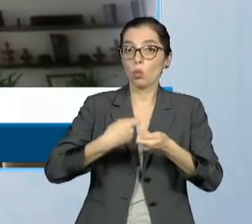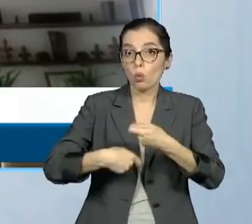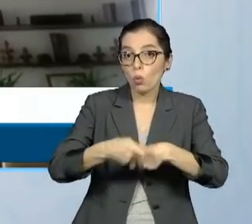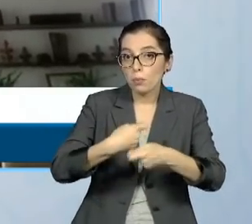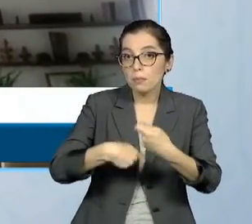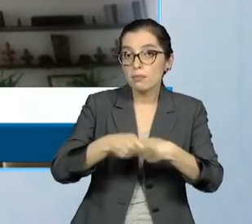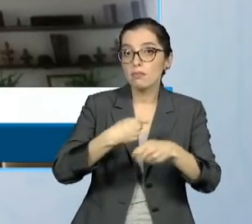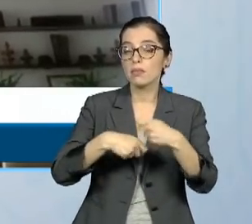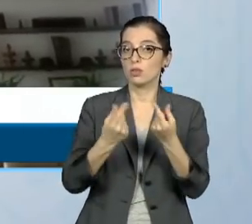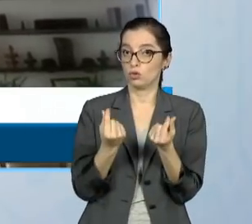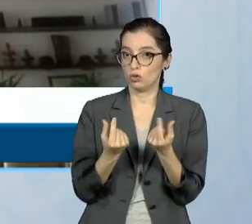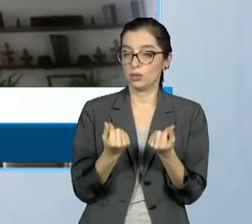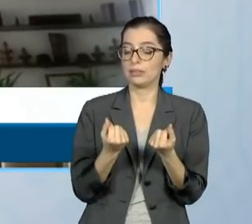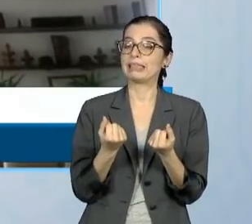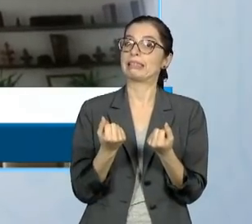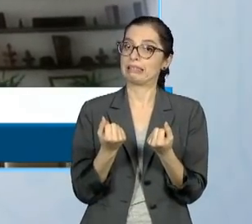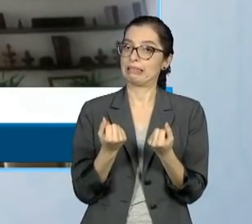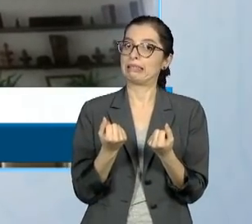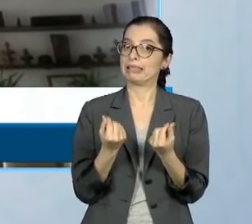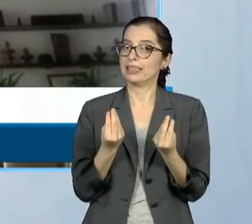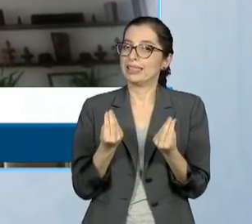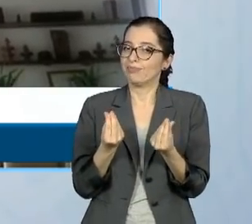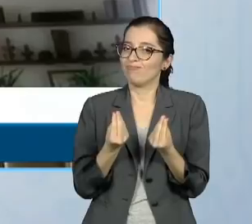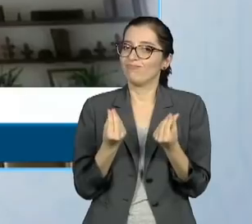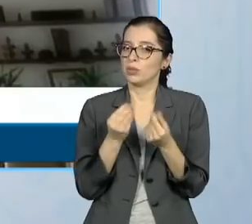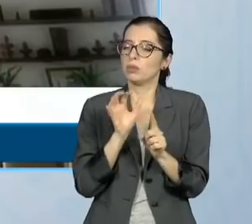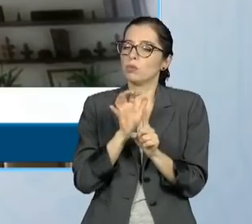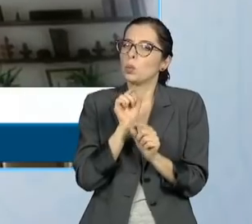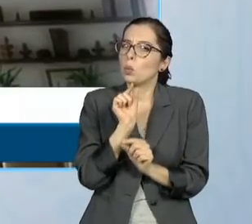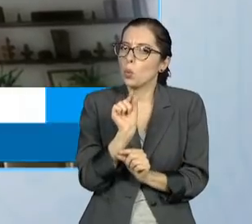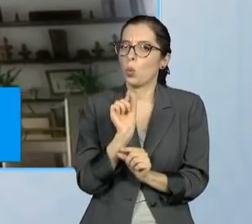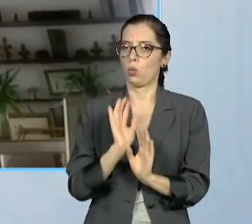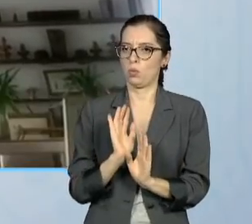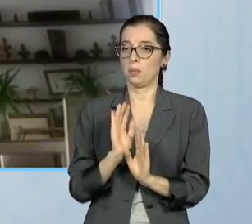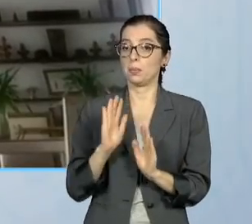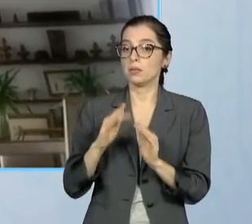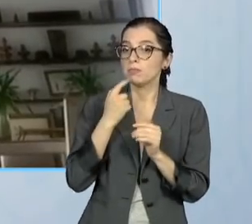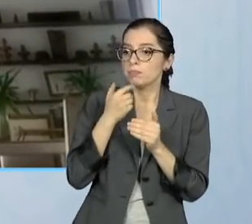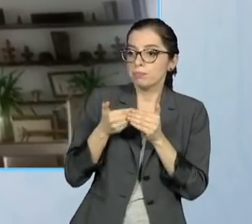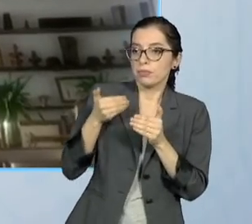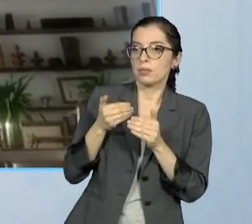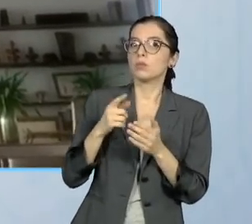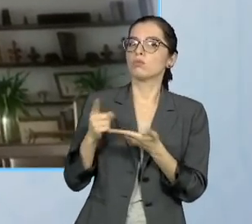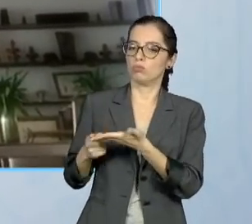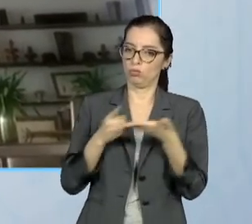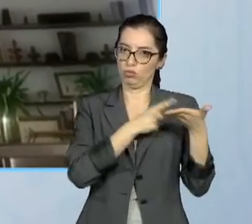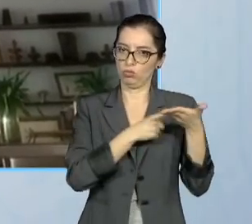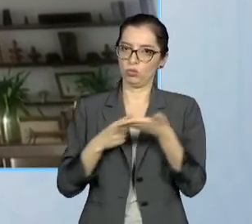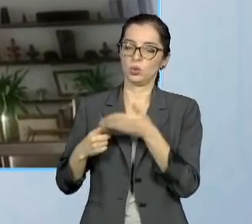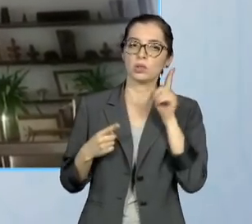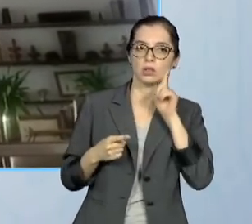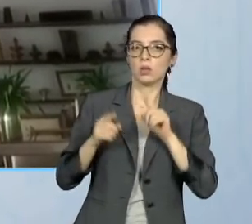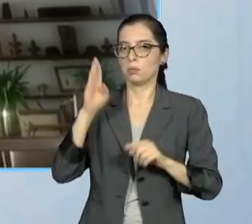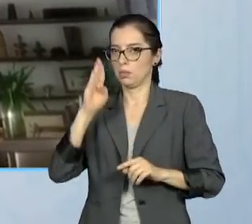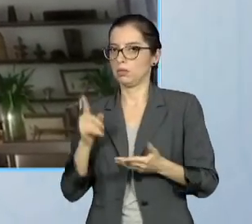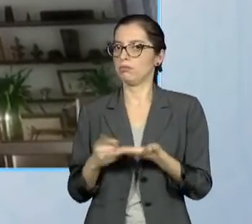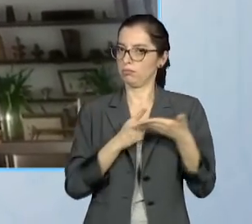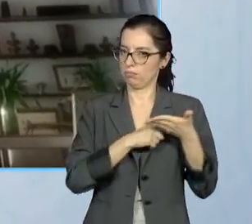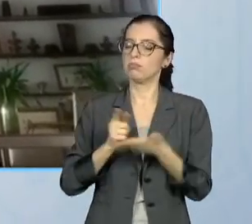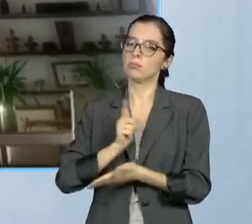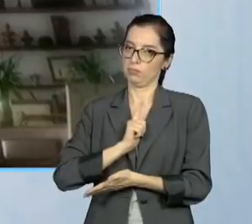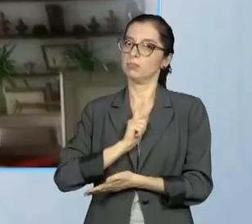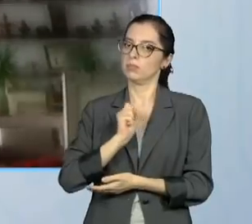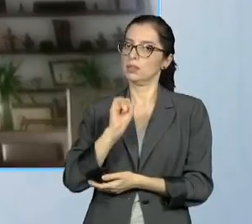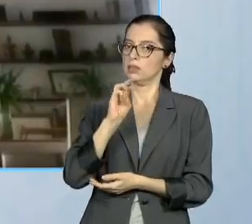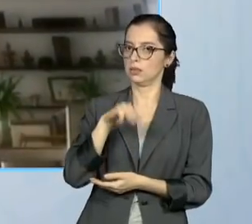efeito ocorrerá. Recentemente foram firmados alguns acordos específicos sobre facilitação